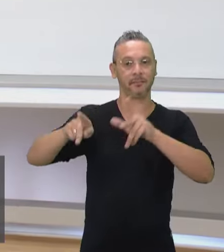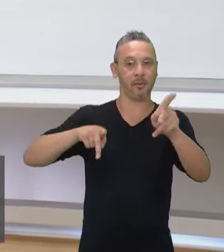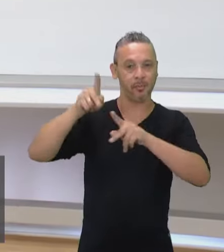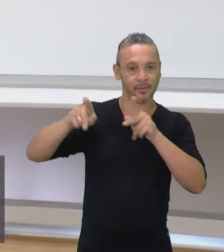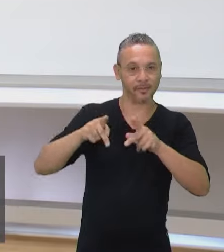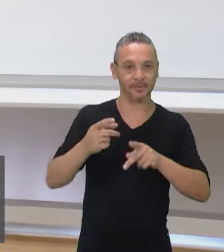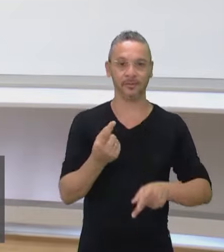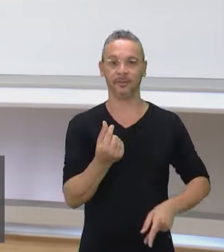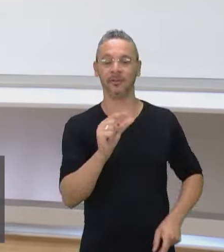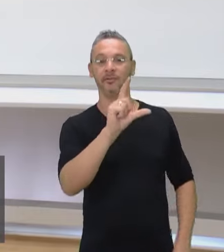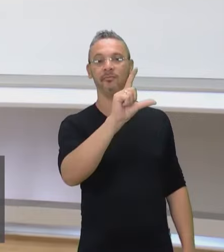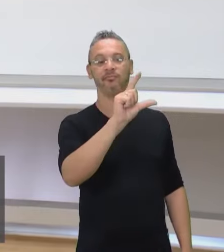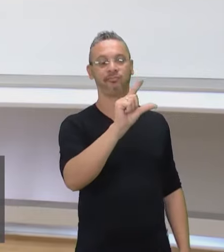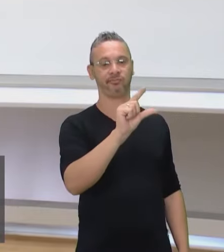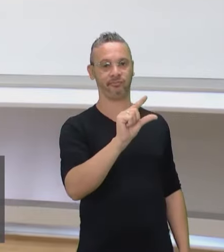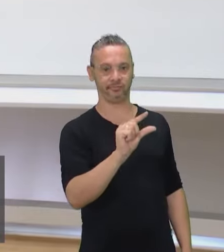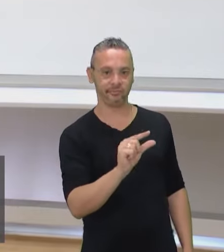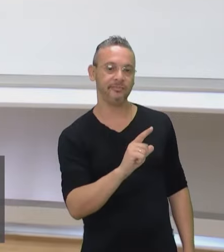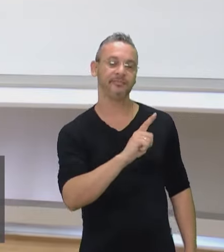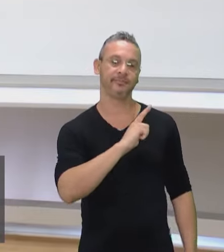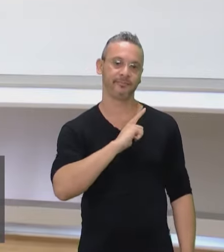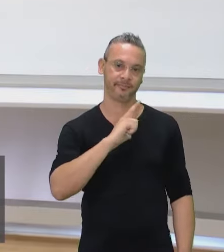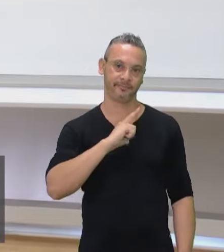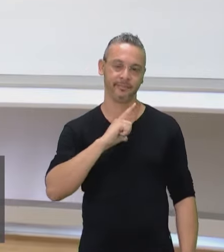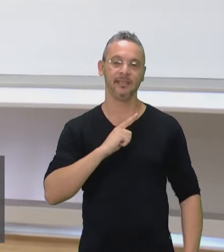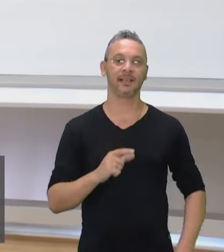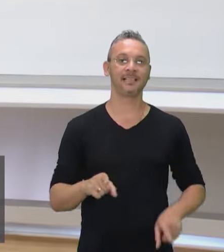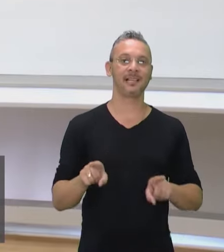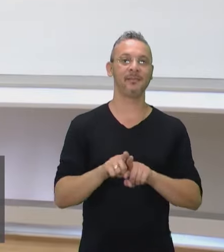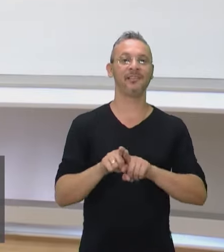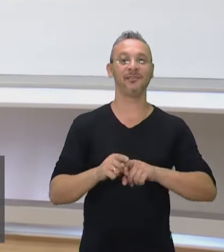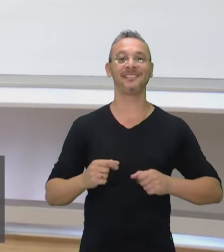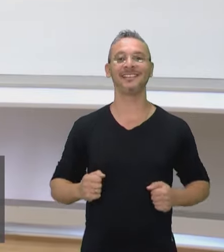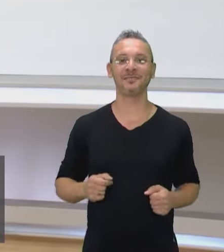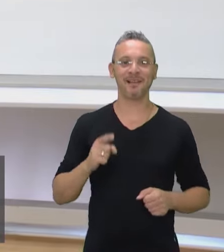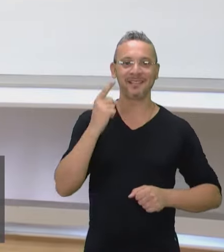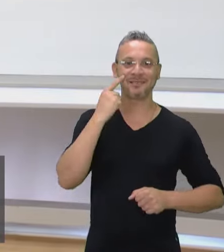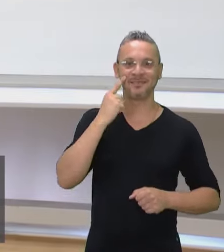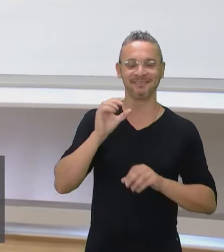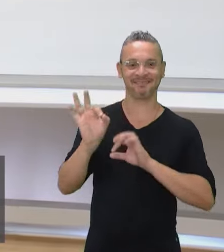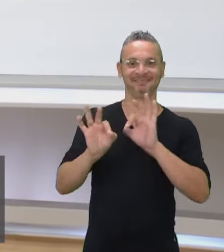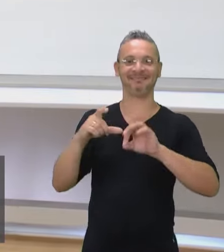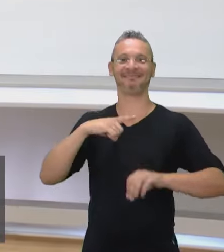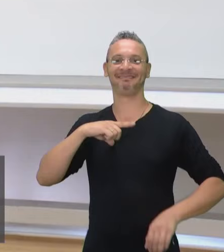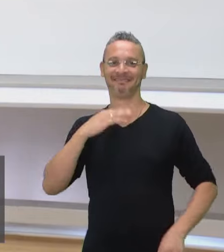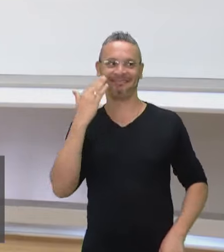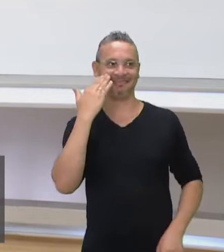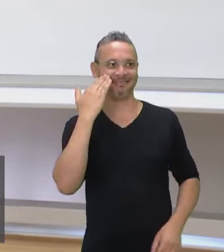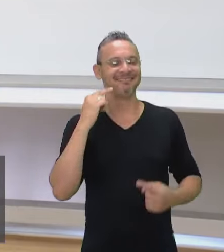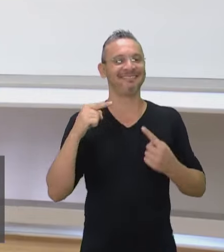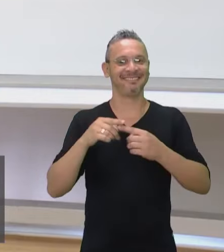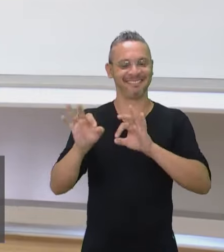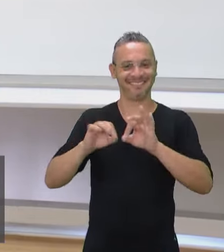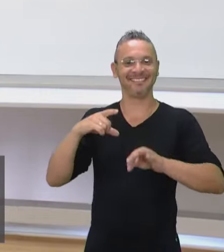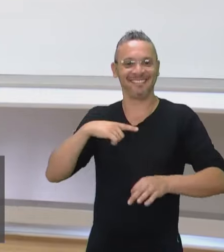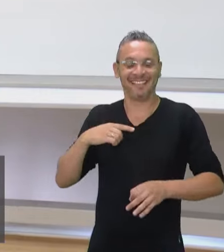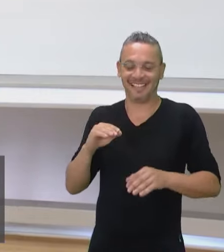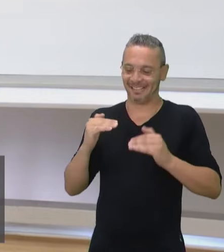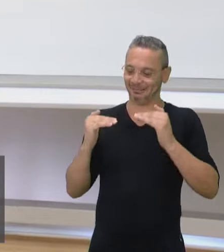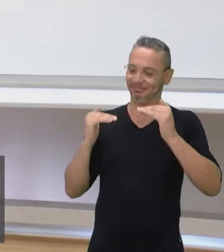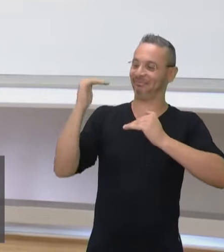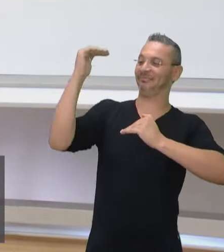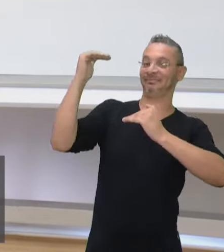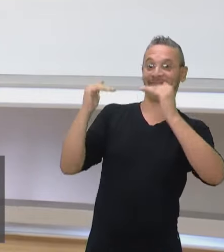vive com menos dinheiro do que essa minoria, né? Esse dinheiro ele é menos distribuído, então quer dizer, a gente está falando aí de uma desigualdade